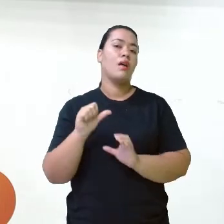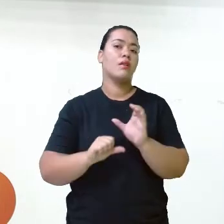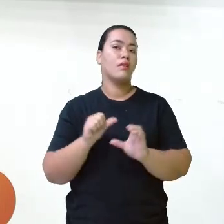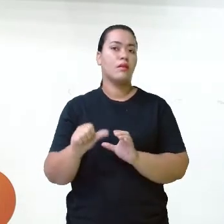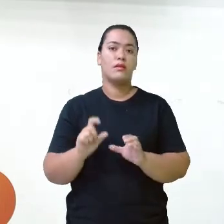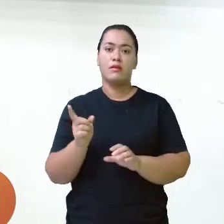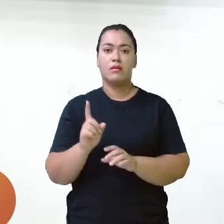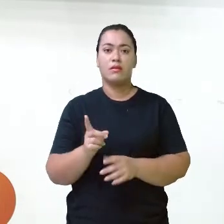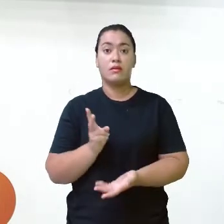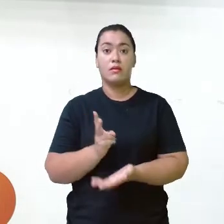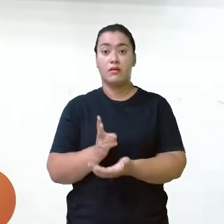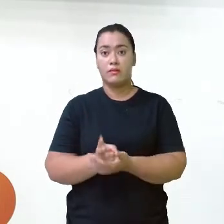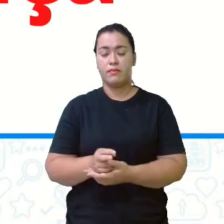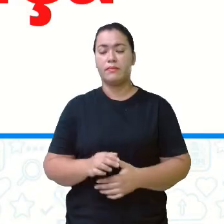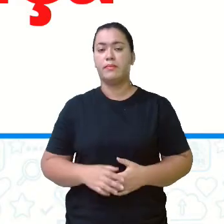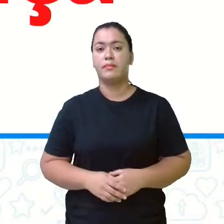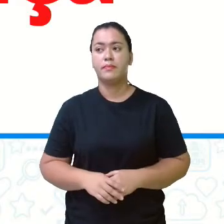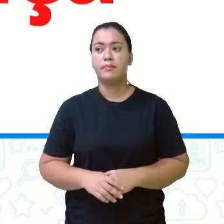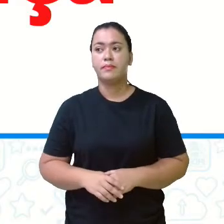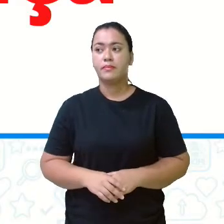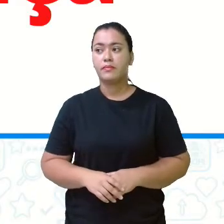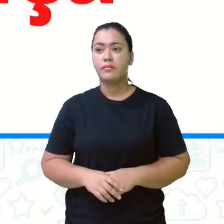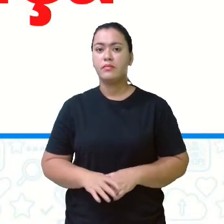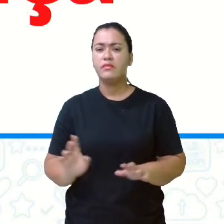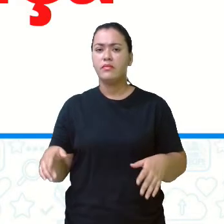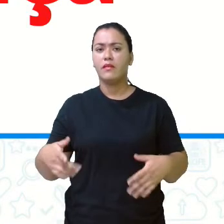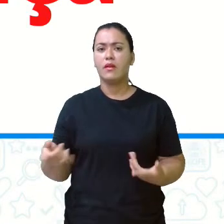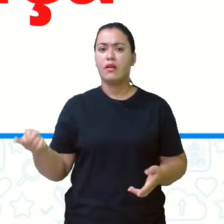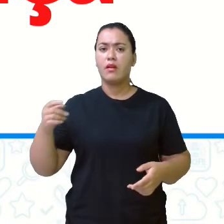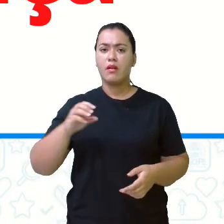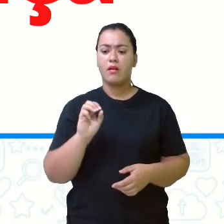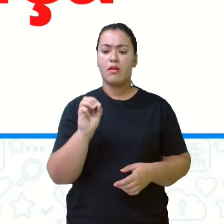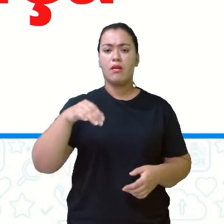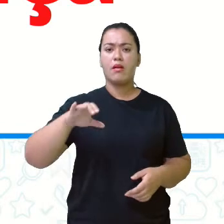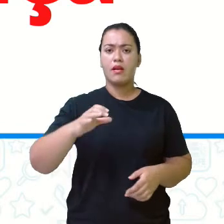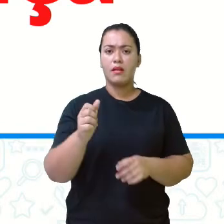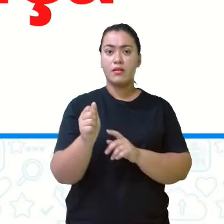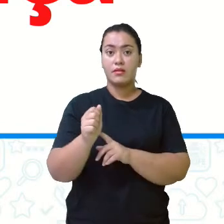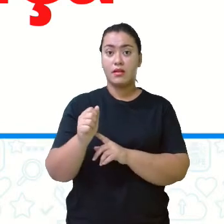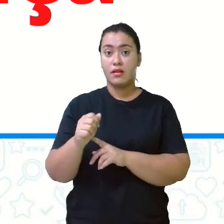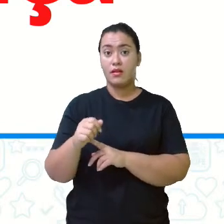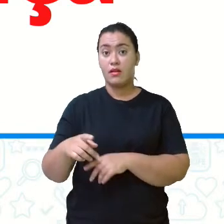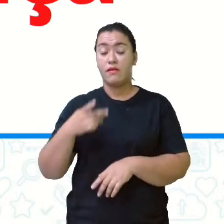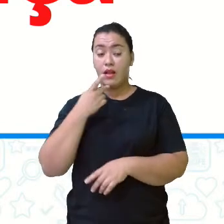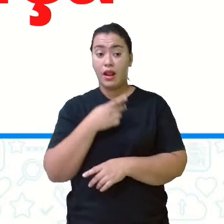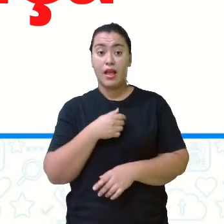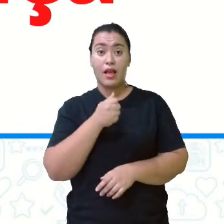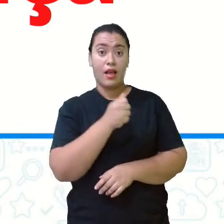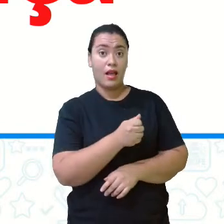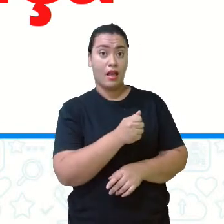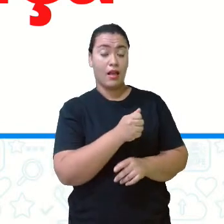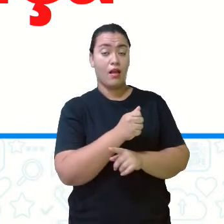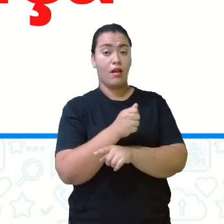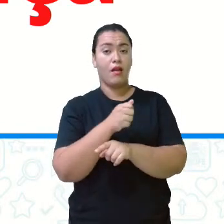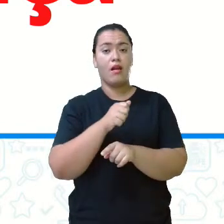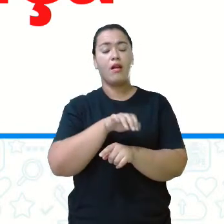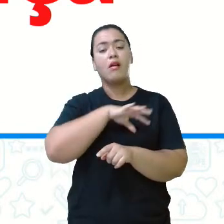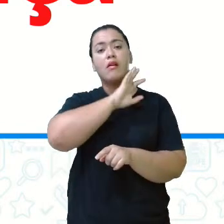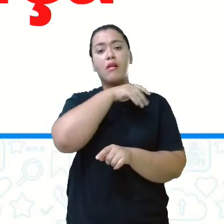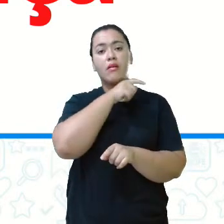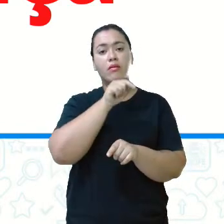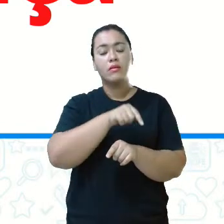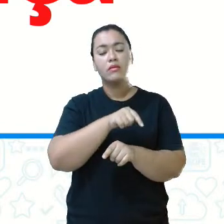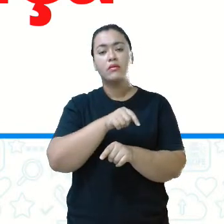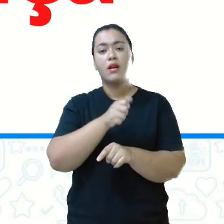tá bom? Aí, onça, também. Eu vou falar a onça fêmea, a onça